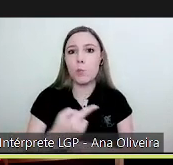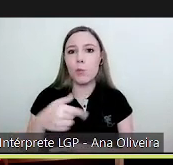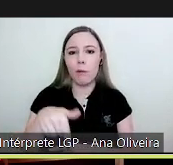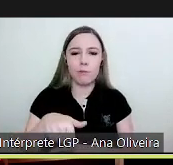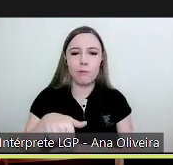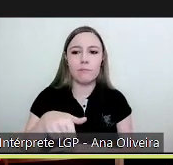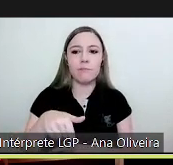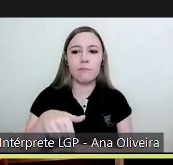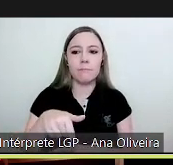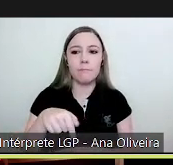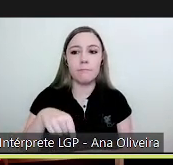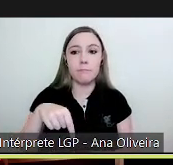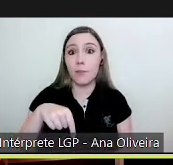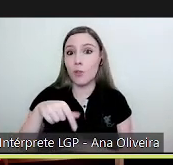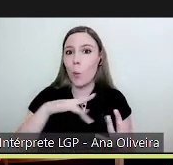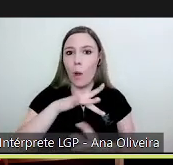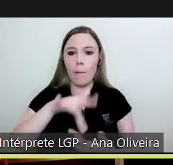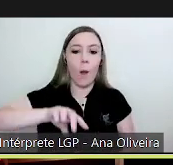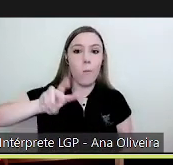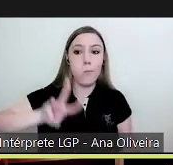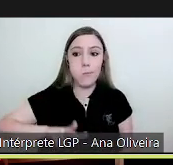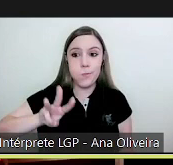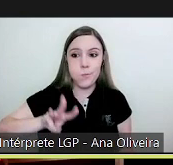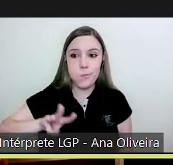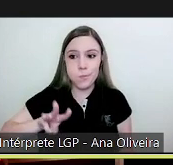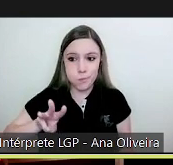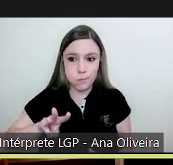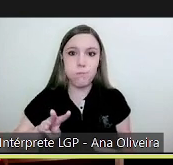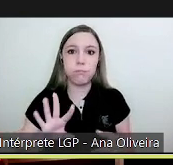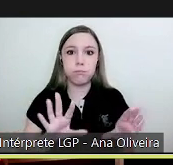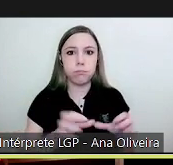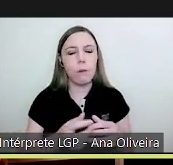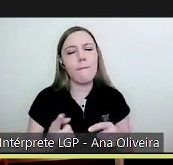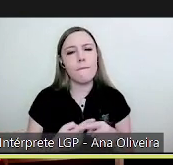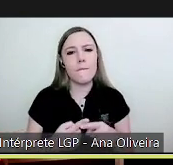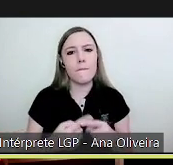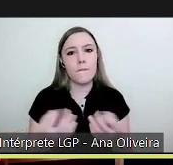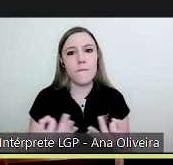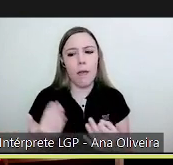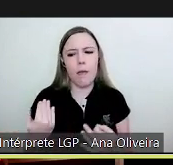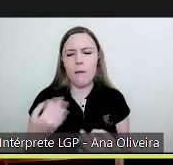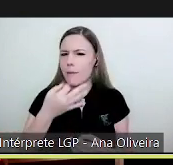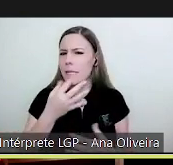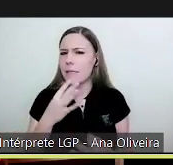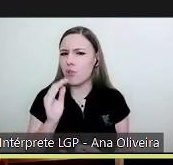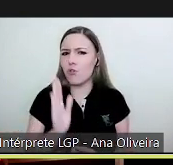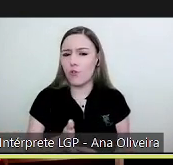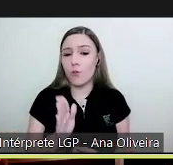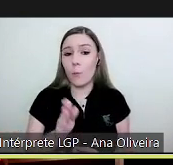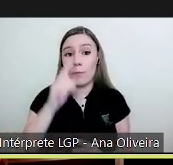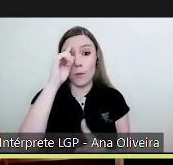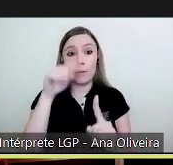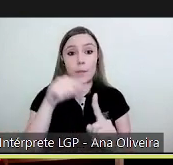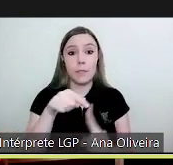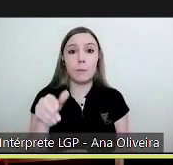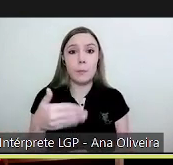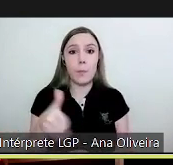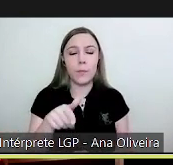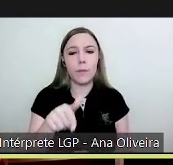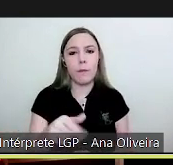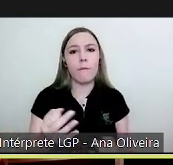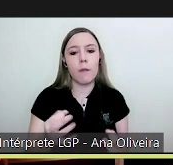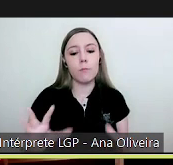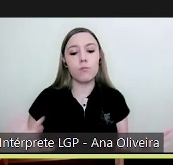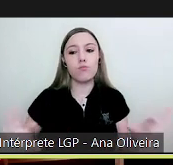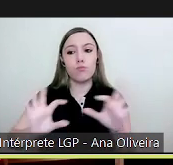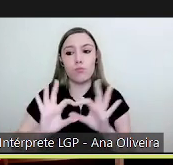terceiro webinar numa série tão interessante. Este objetivo 11º está, na verdade, ligado